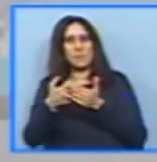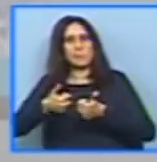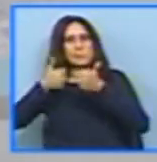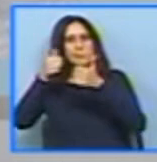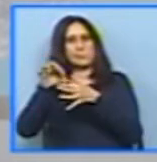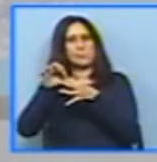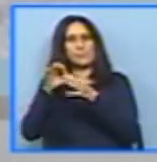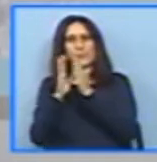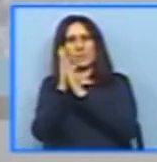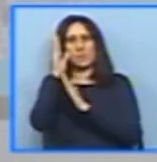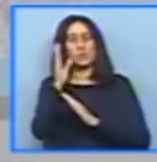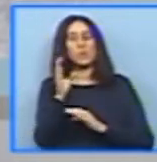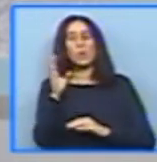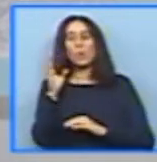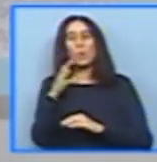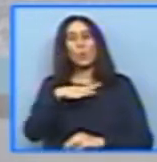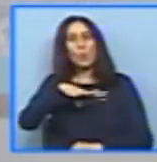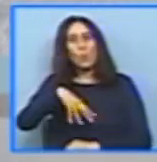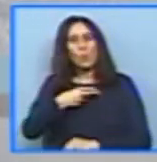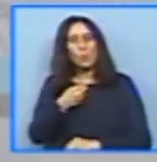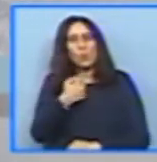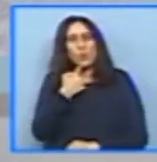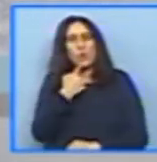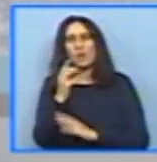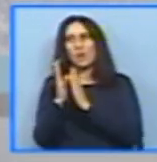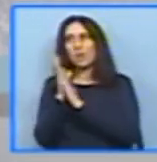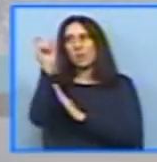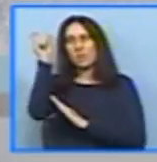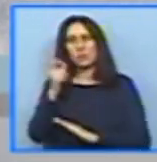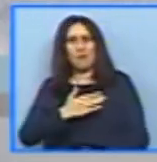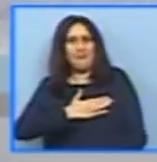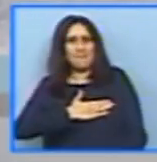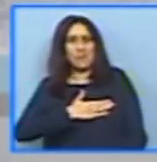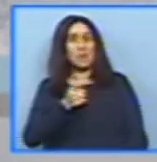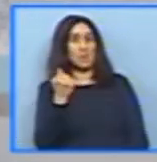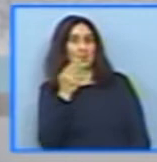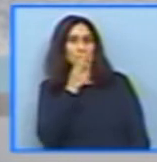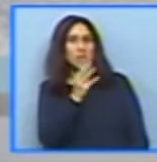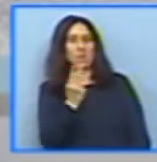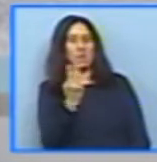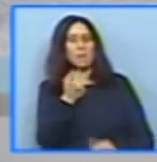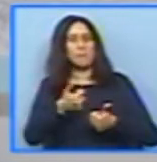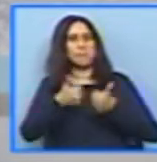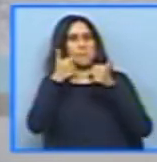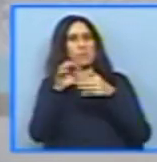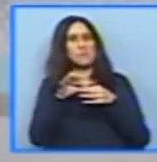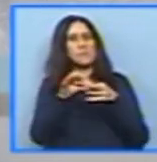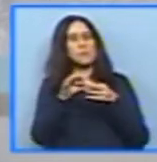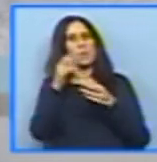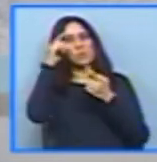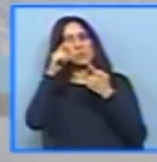Deus amou de tal modo o mundo. Cá temos aqui o que há pouco disse, a Trindade é um mistério de Deus para o mundo.